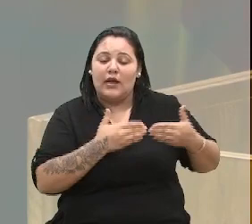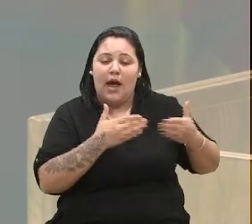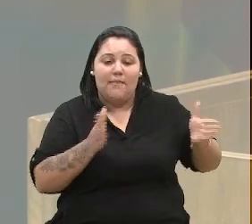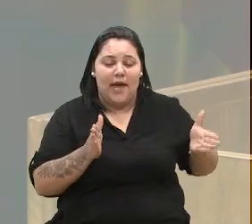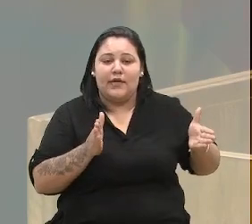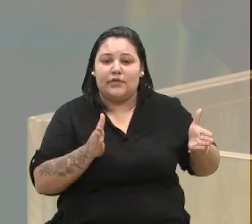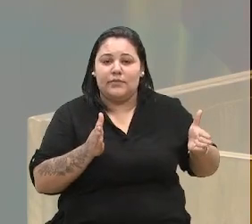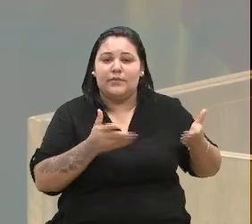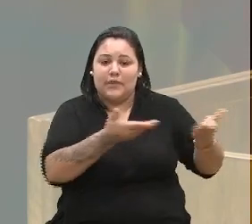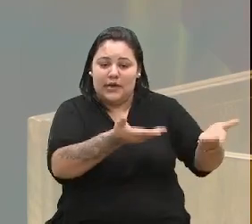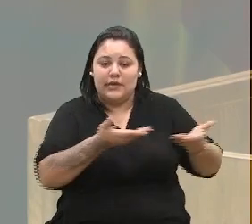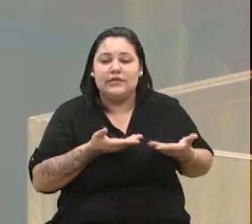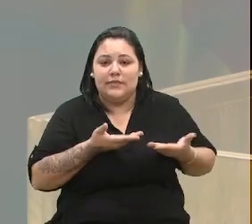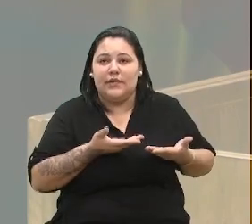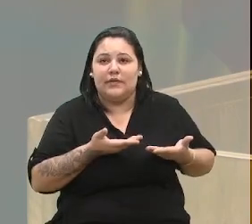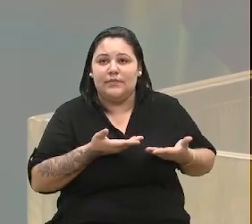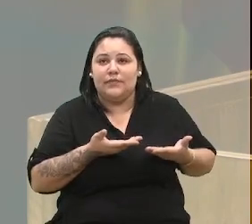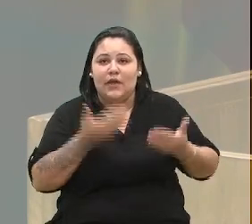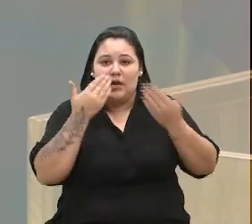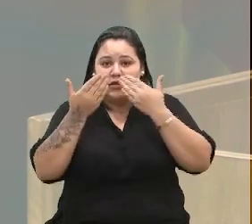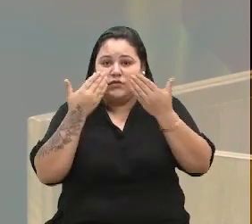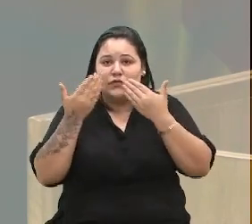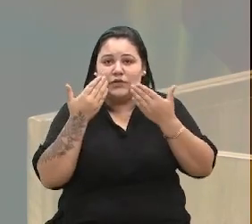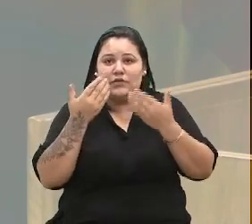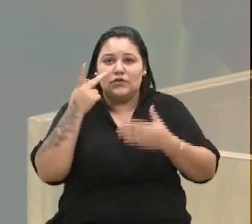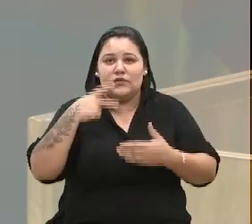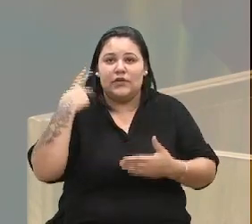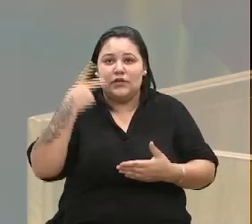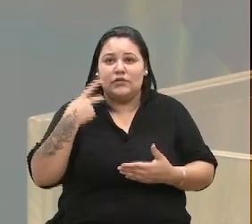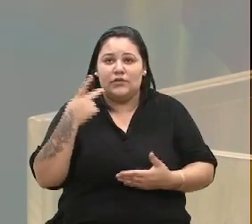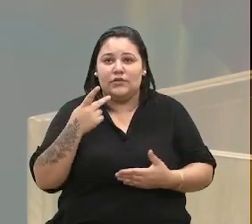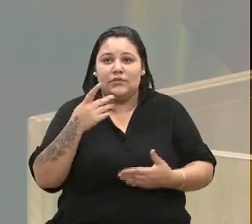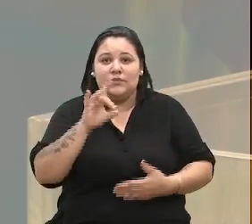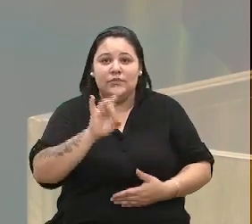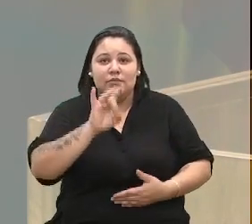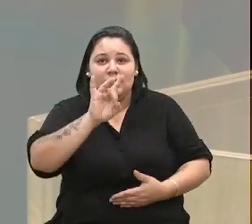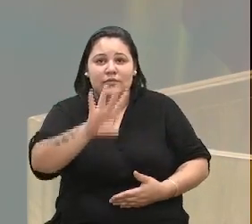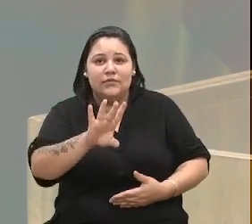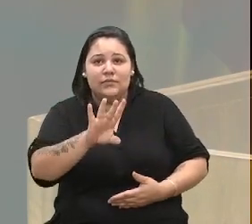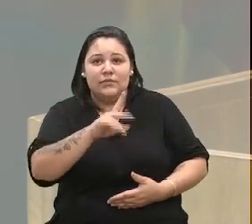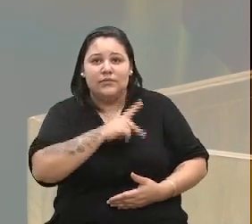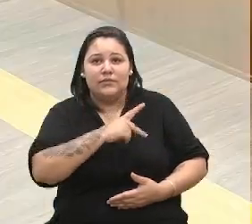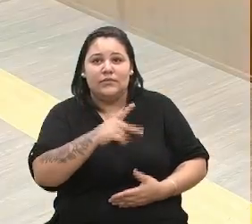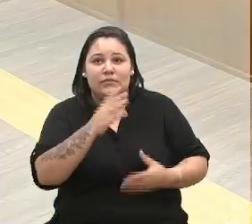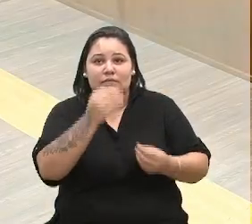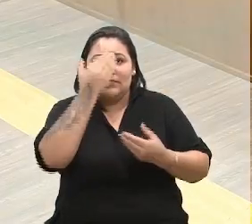abertas para receber as dúvidas dos vereadores. Era isso, senhora presidente, muito obrigada.